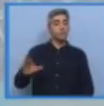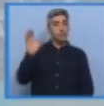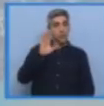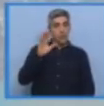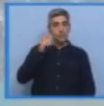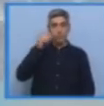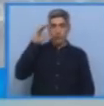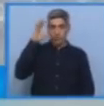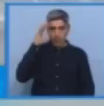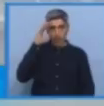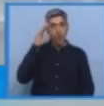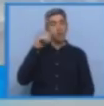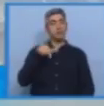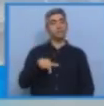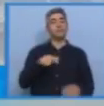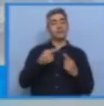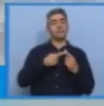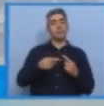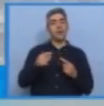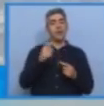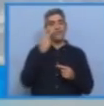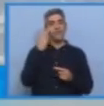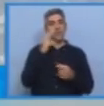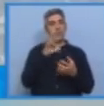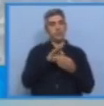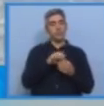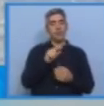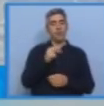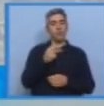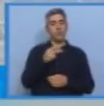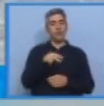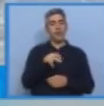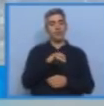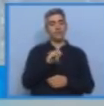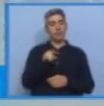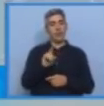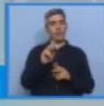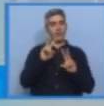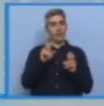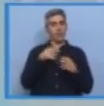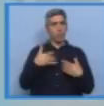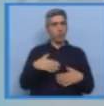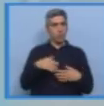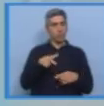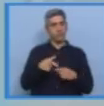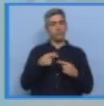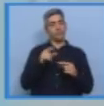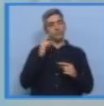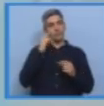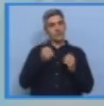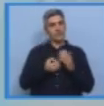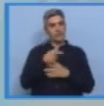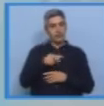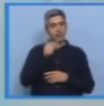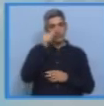Olá, muito boa tarde. Esta é a Semana da Vida. Eutanásia, o que está em jogo, é o tema que anima esta iniciativa